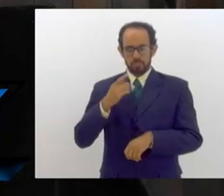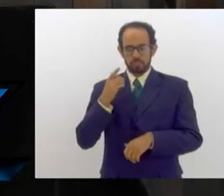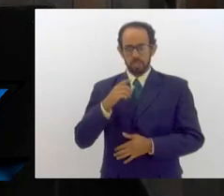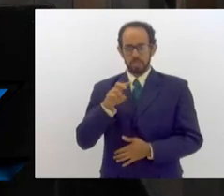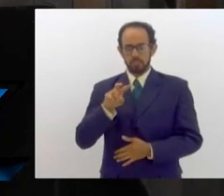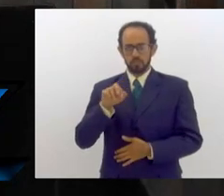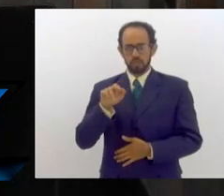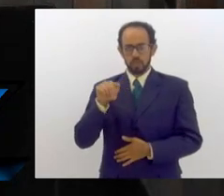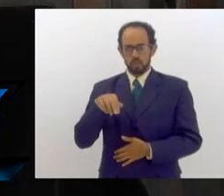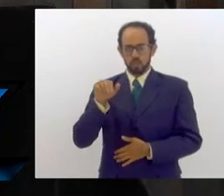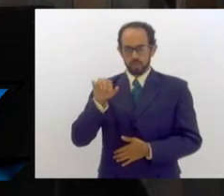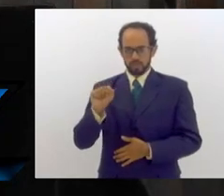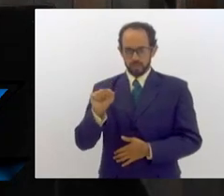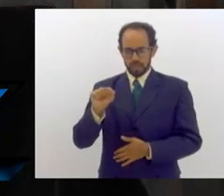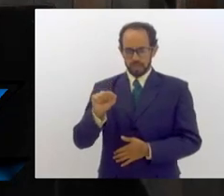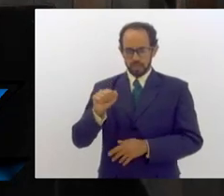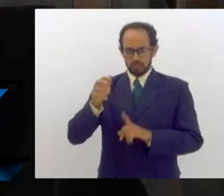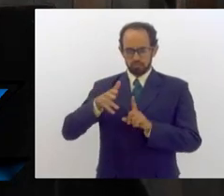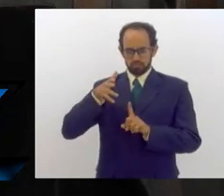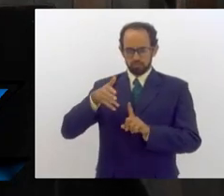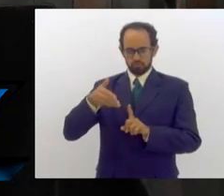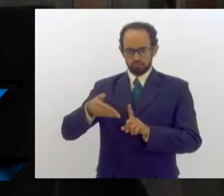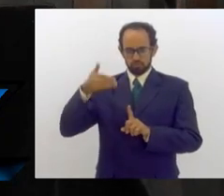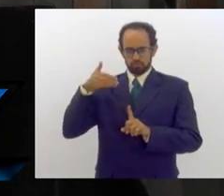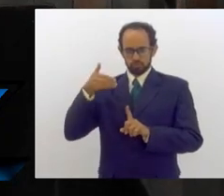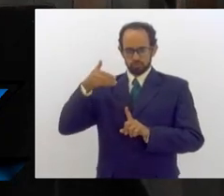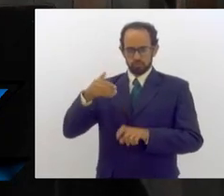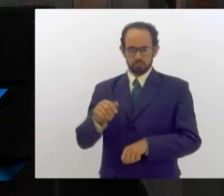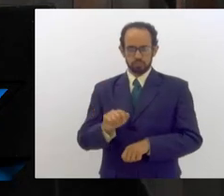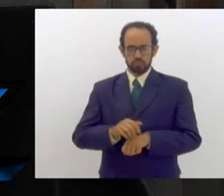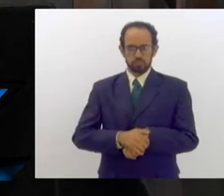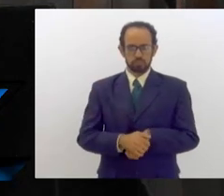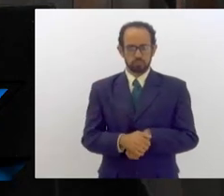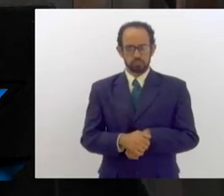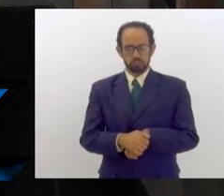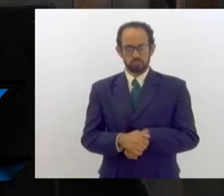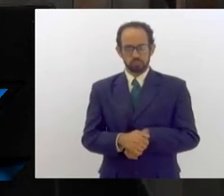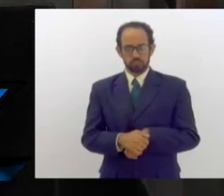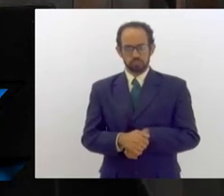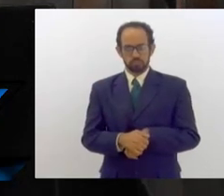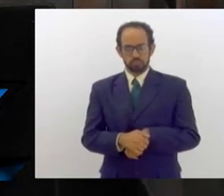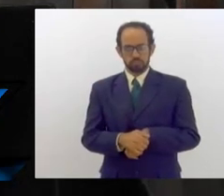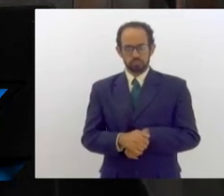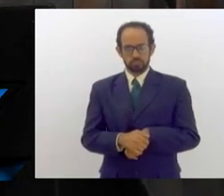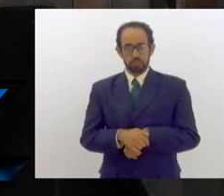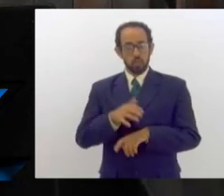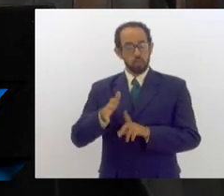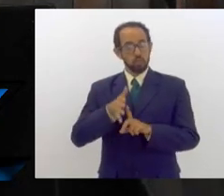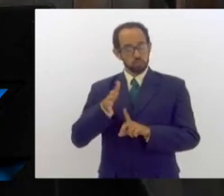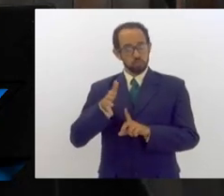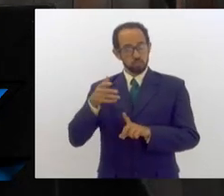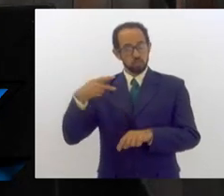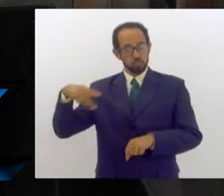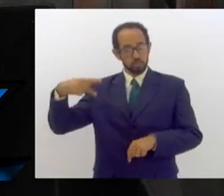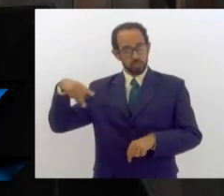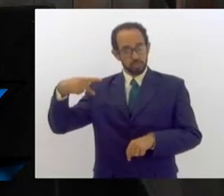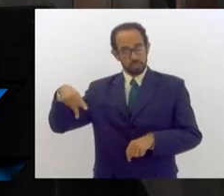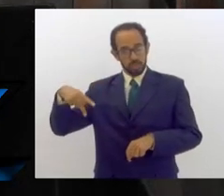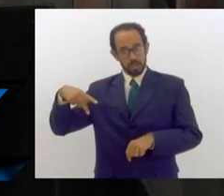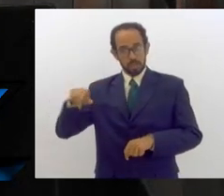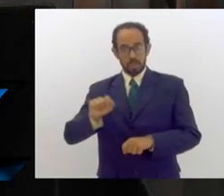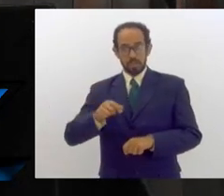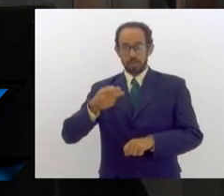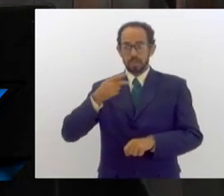que me precedeu parte do seu discurso ela